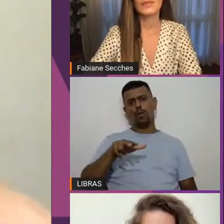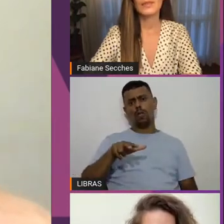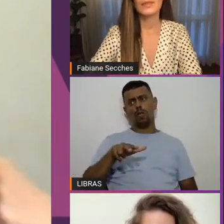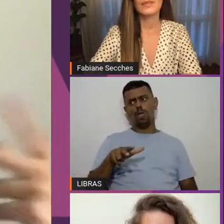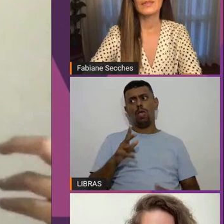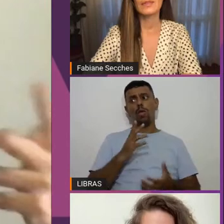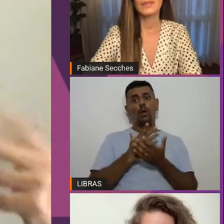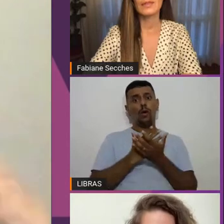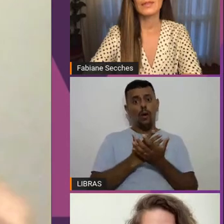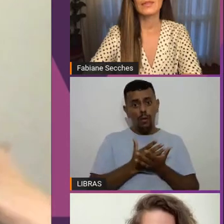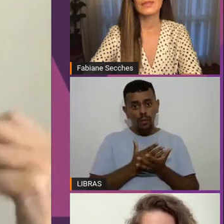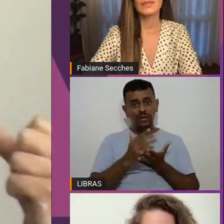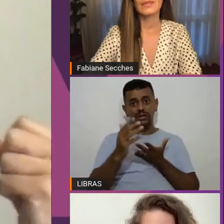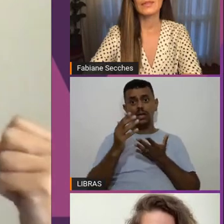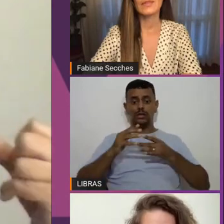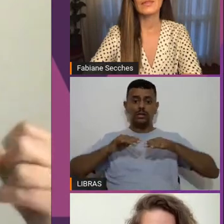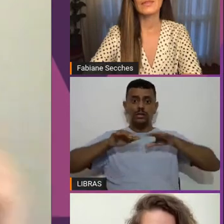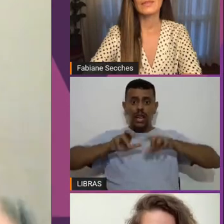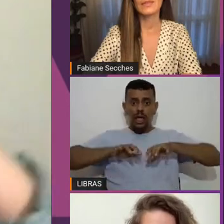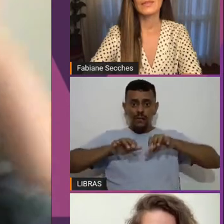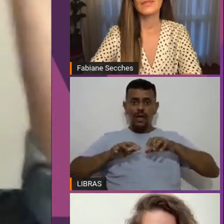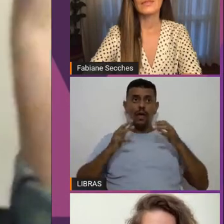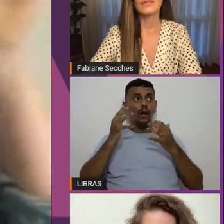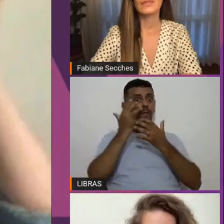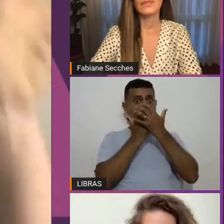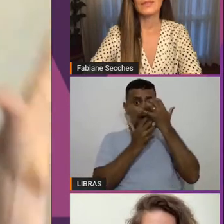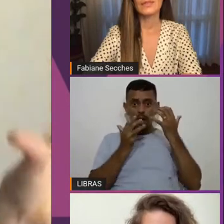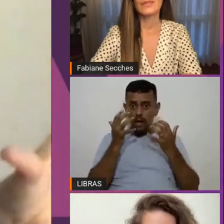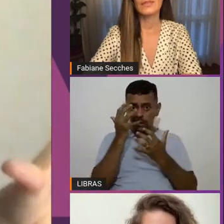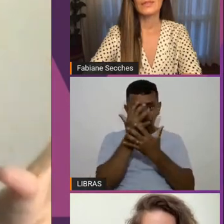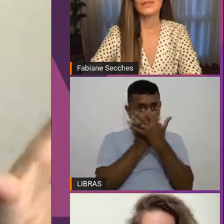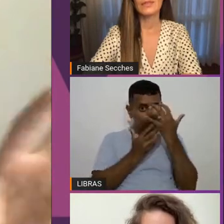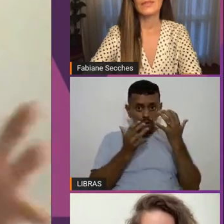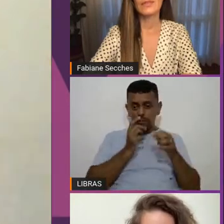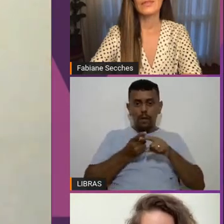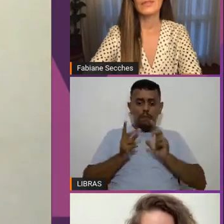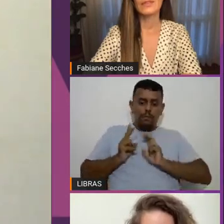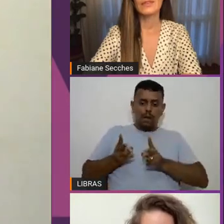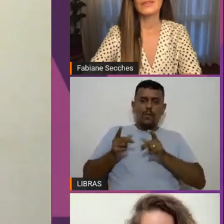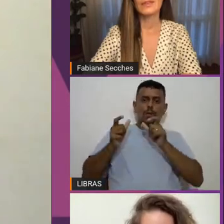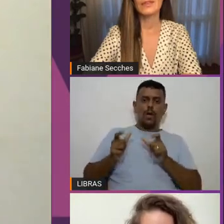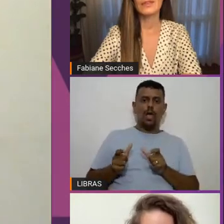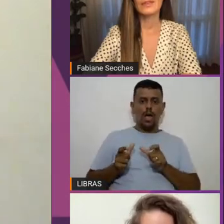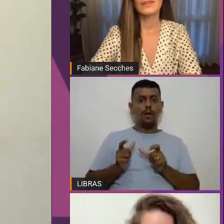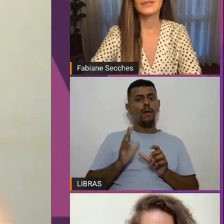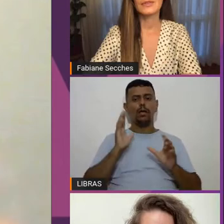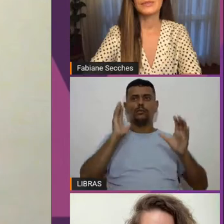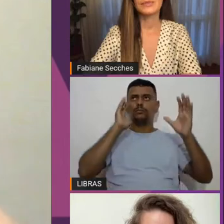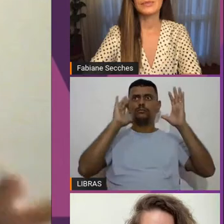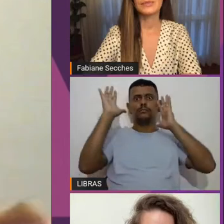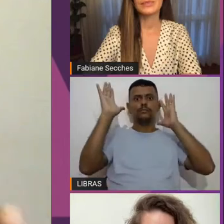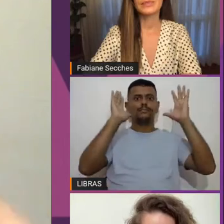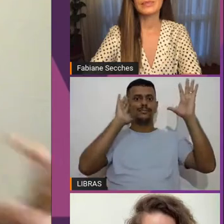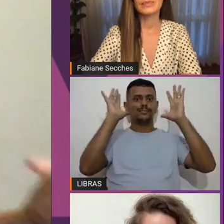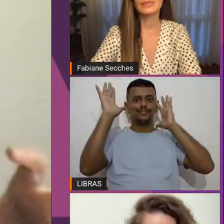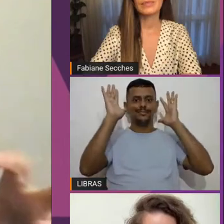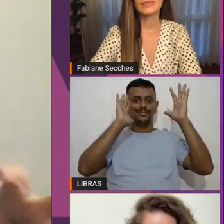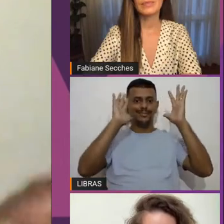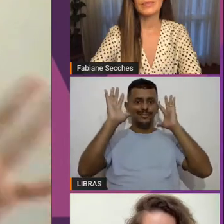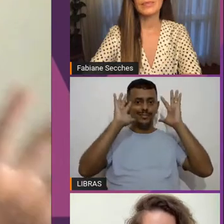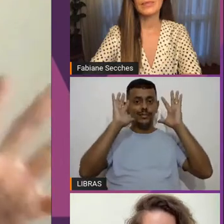para tentar encontrar um sentido para aquele copo para sair no lugar e comecei a viajar em várias direções mas é sempre